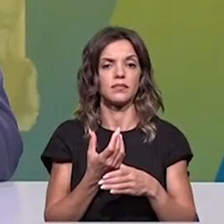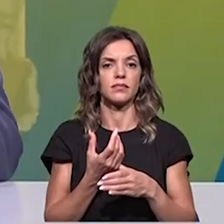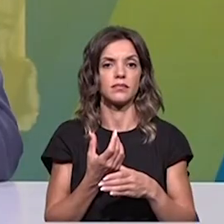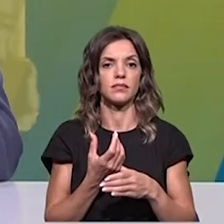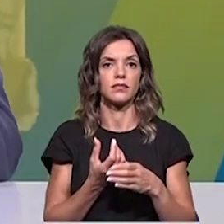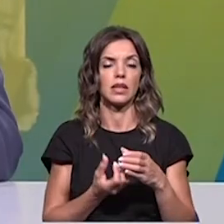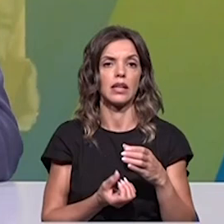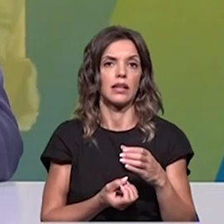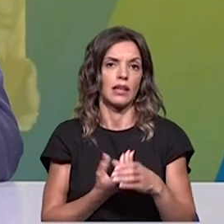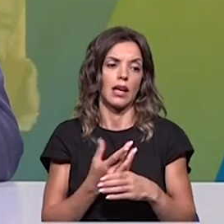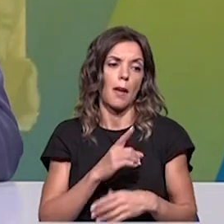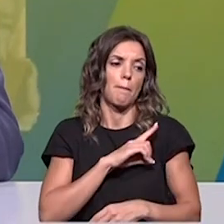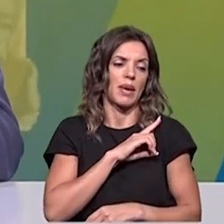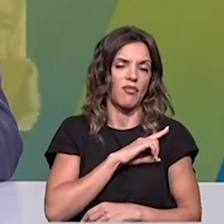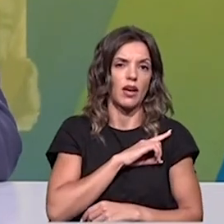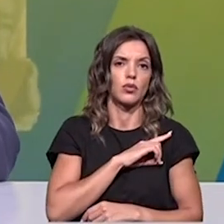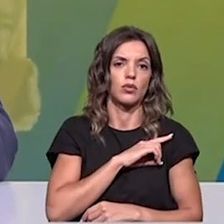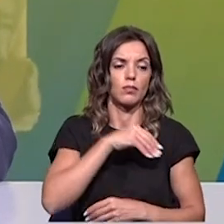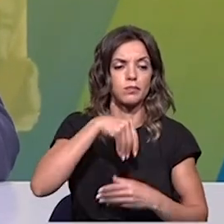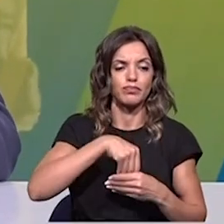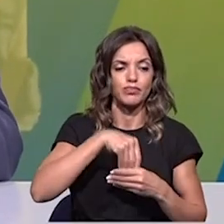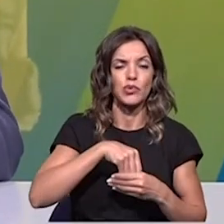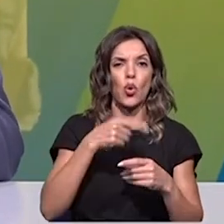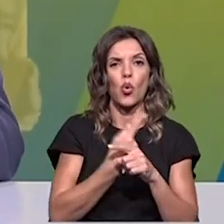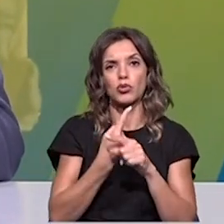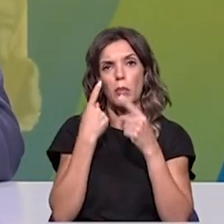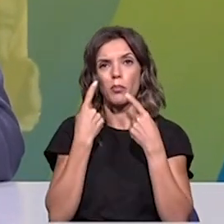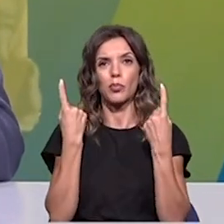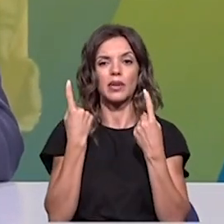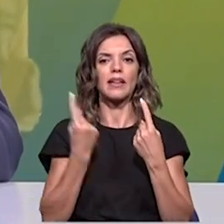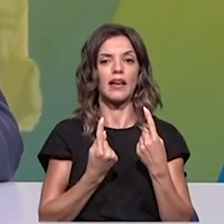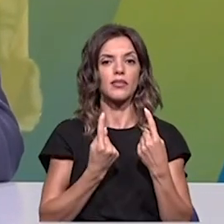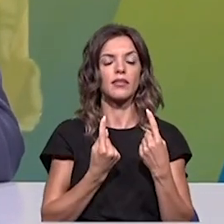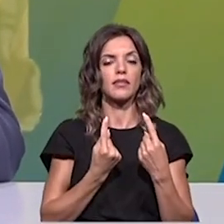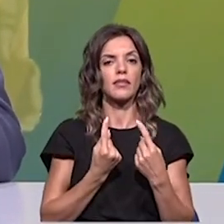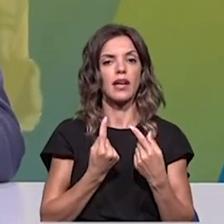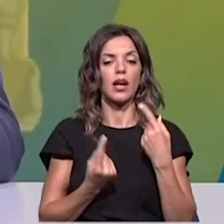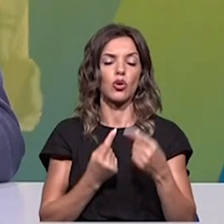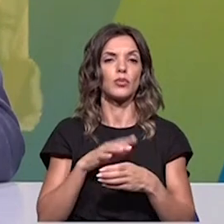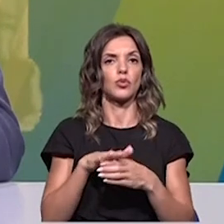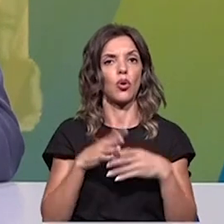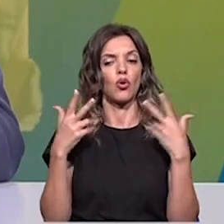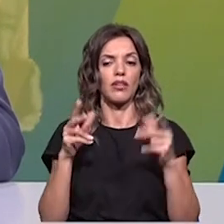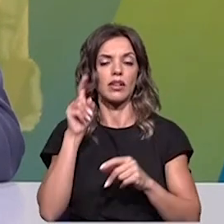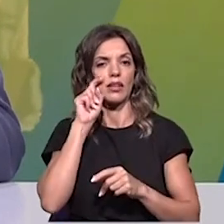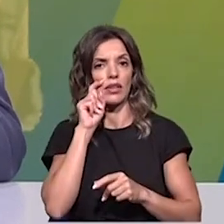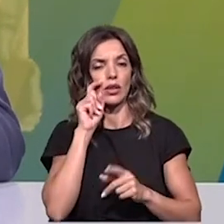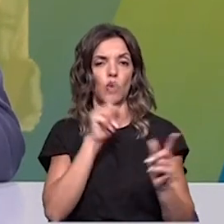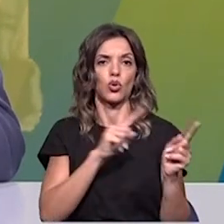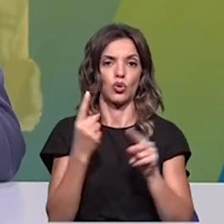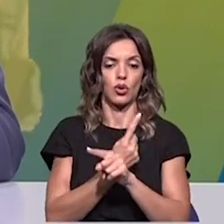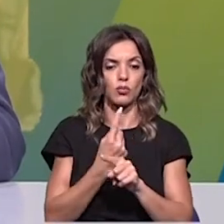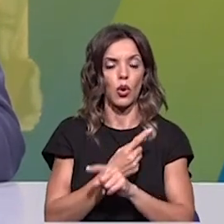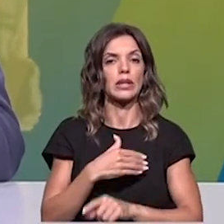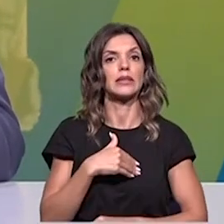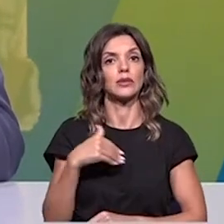meter o privado naquilo que deve ser público digamos assim há certas situações que o livro defende que era a nível dos transportes querem a